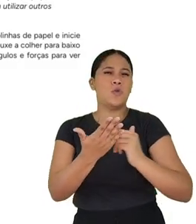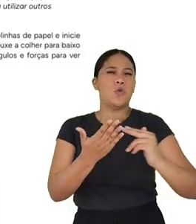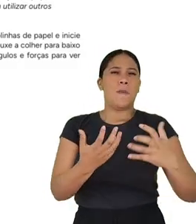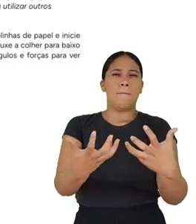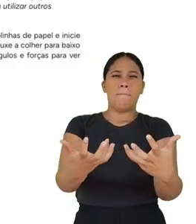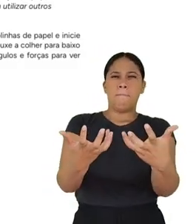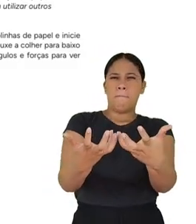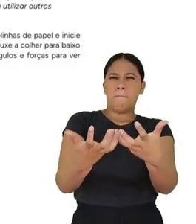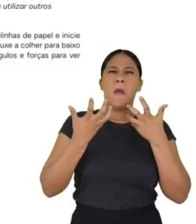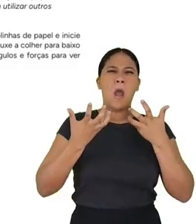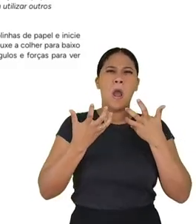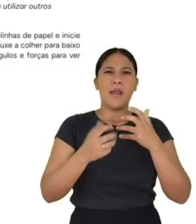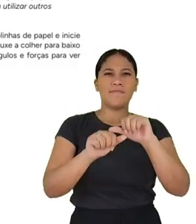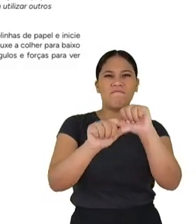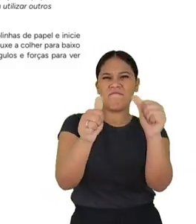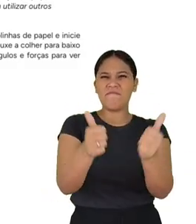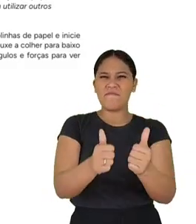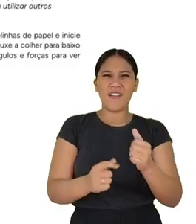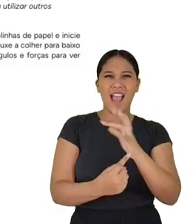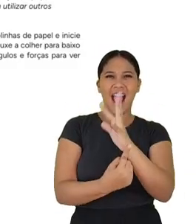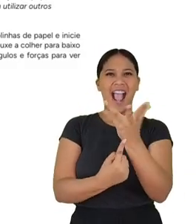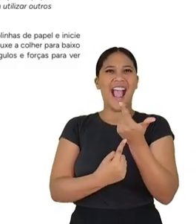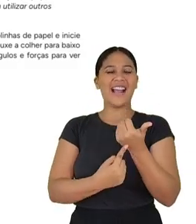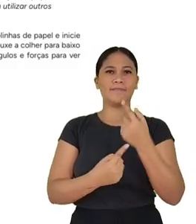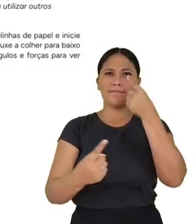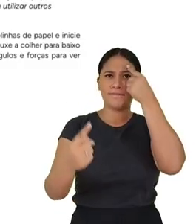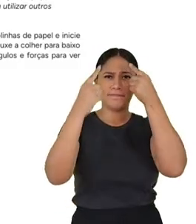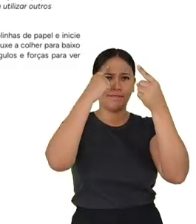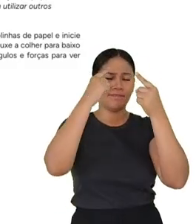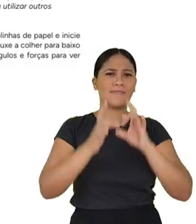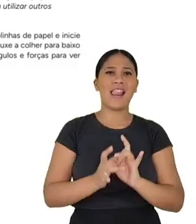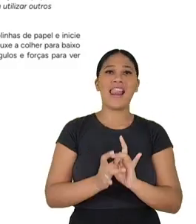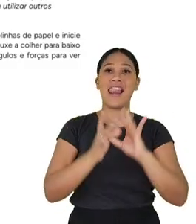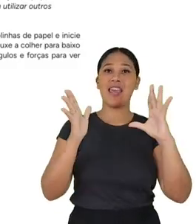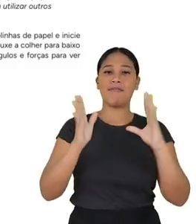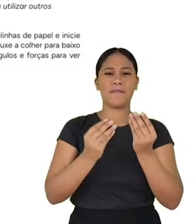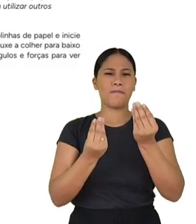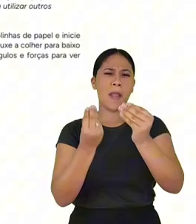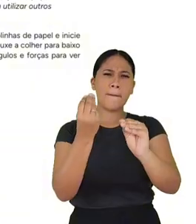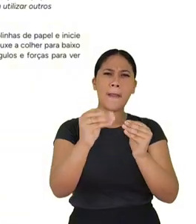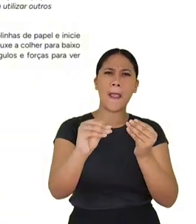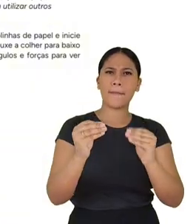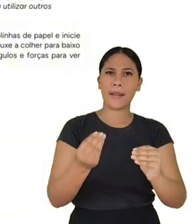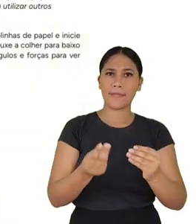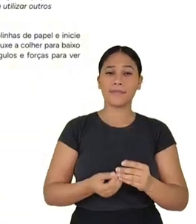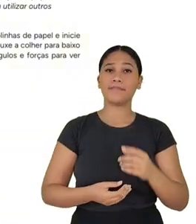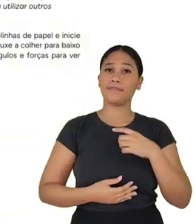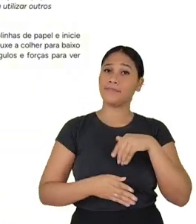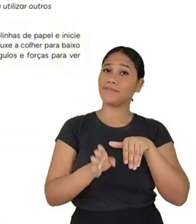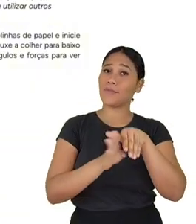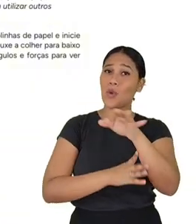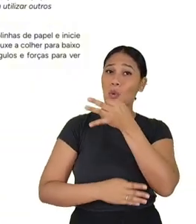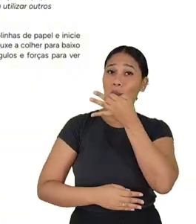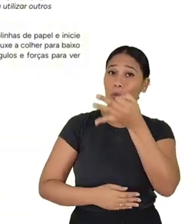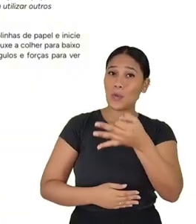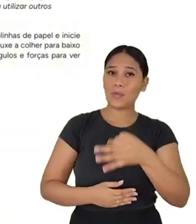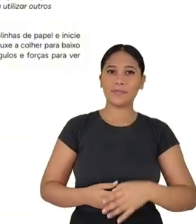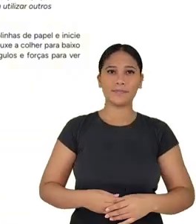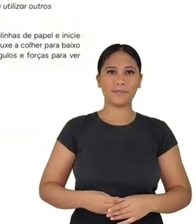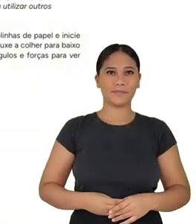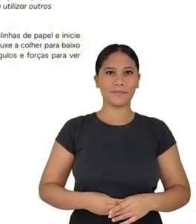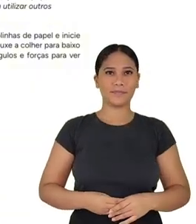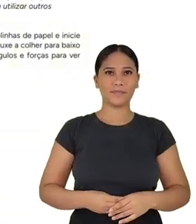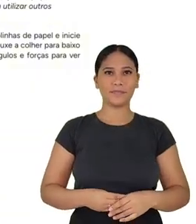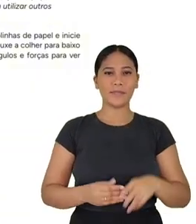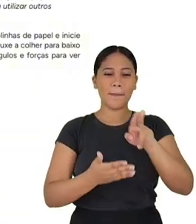de transformar sua catapulta em uma obra de arte. Use sua criatividade para decorá-la. Aqui estão algumas